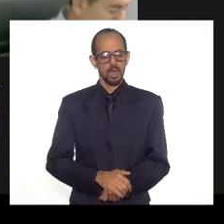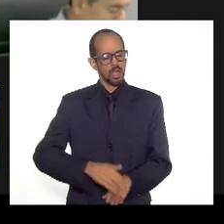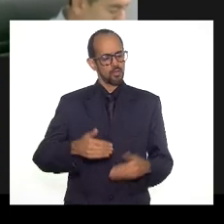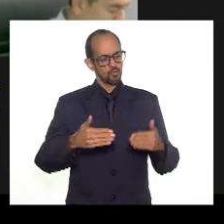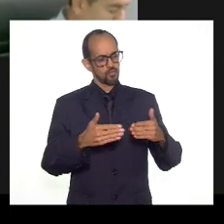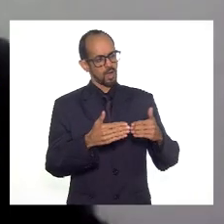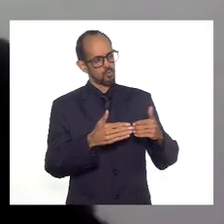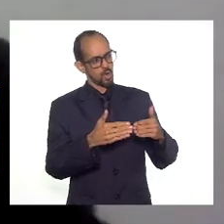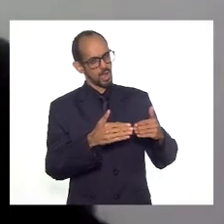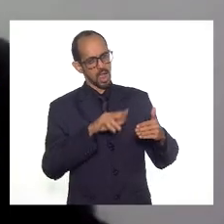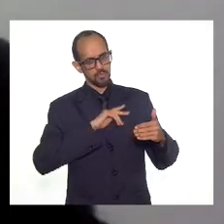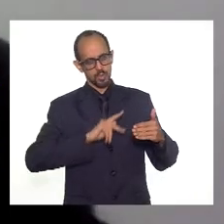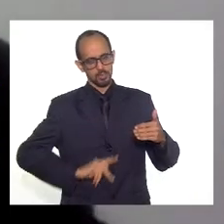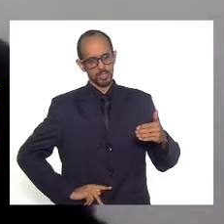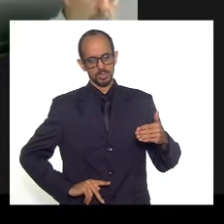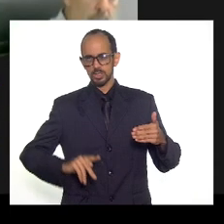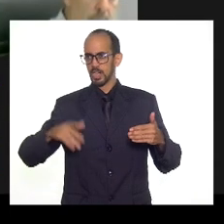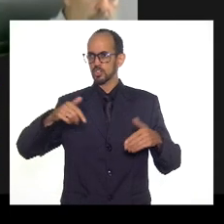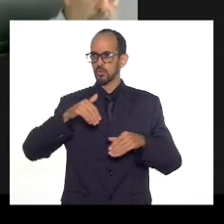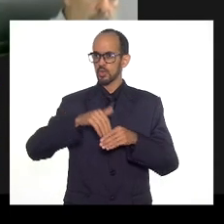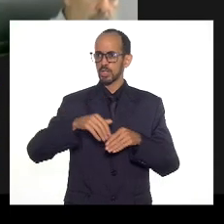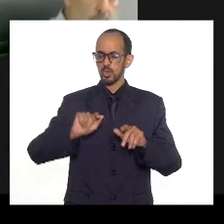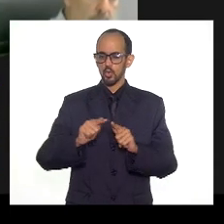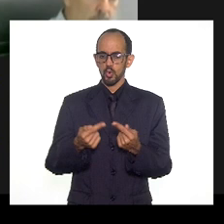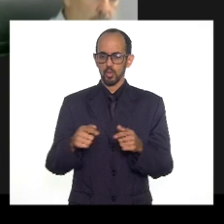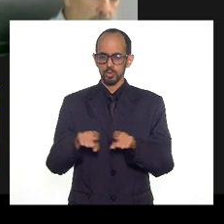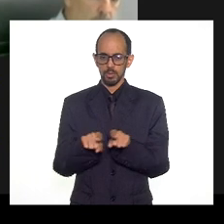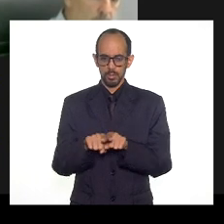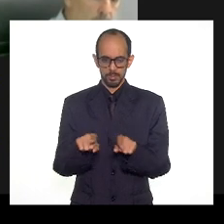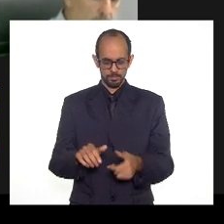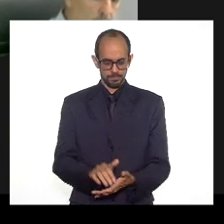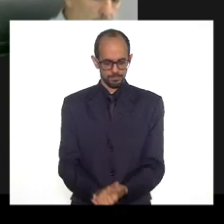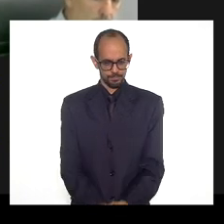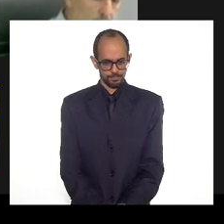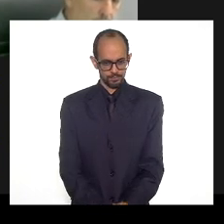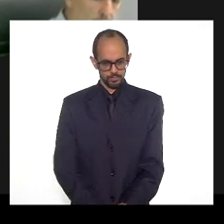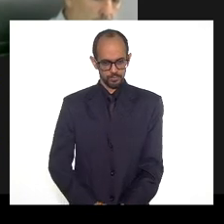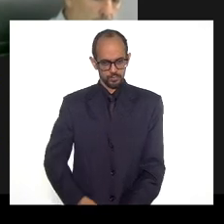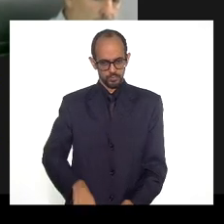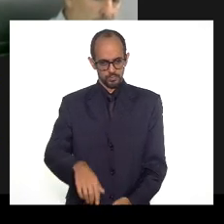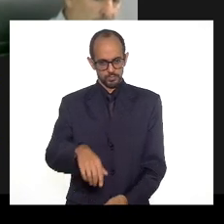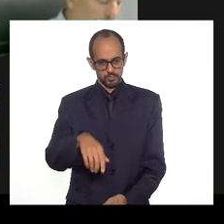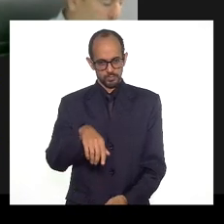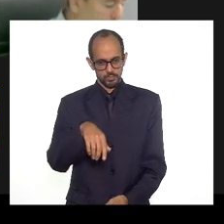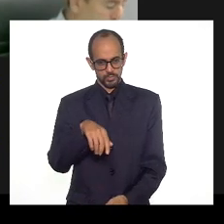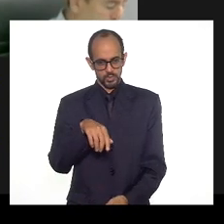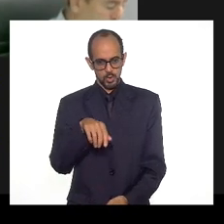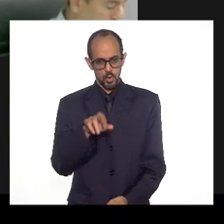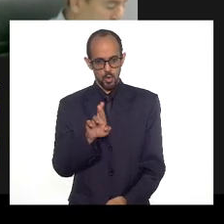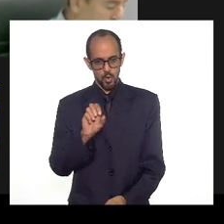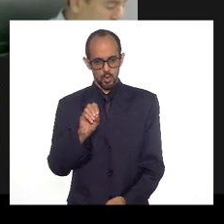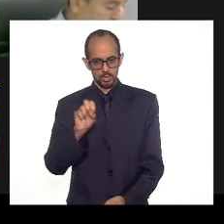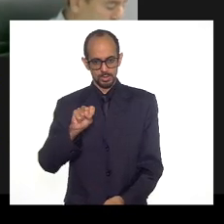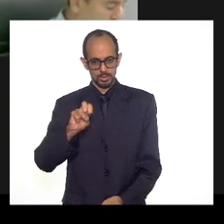Favorável, presidente. Votei lá no grupo também. Obrigado. Deputada Rosane Félix.